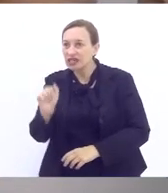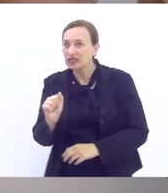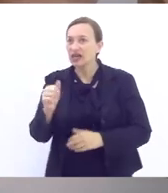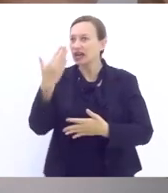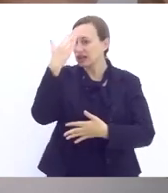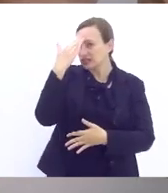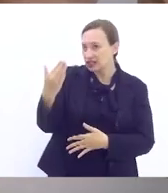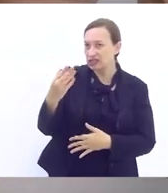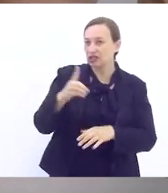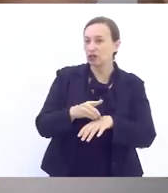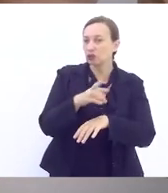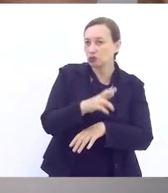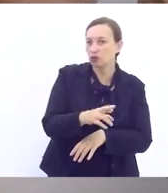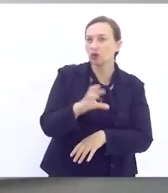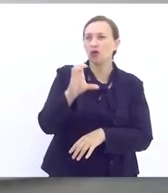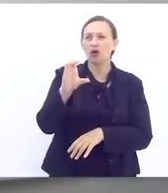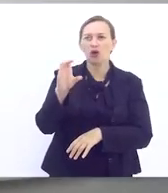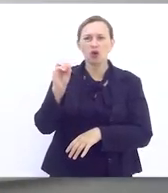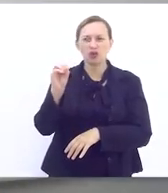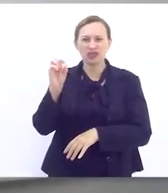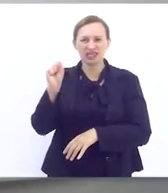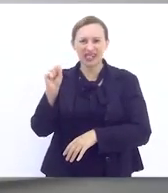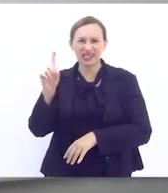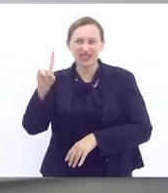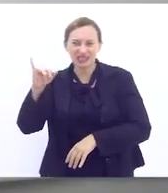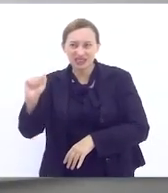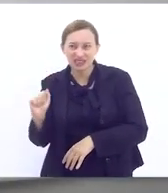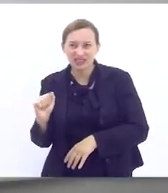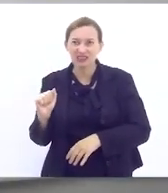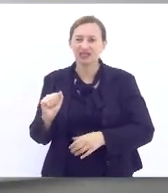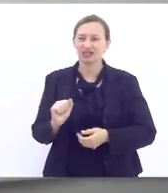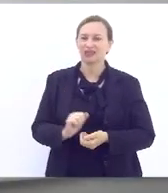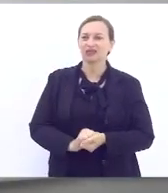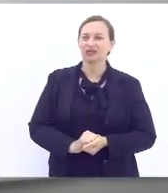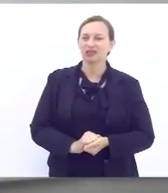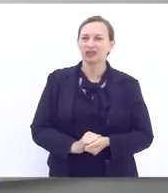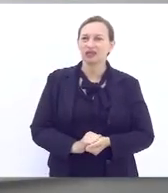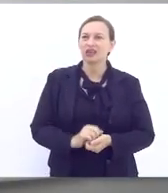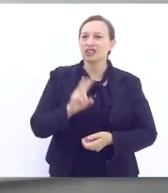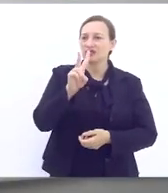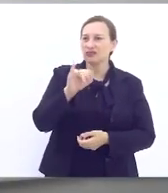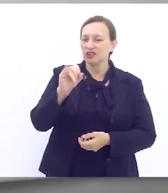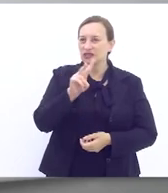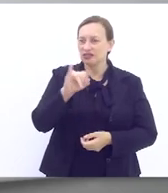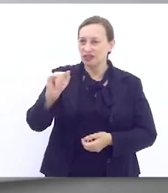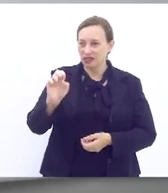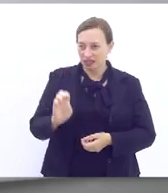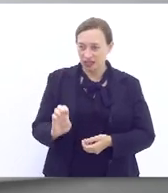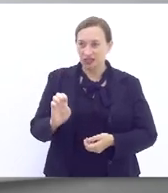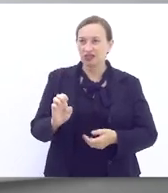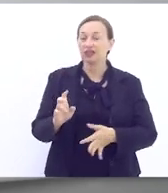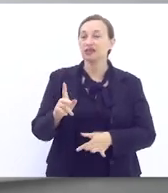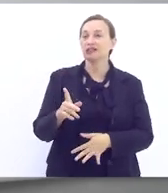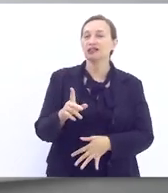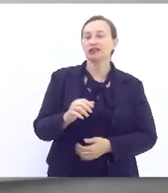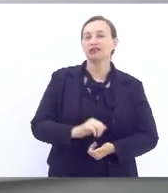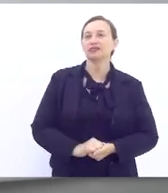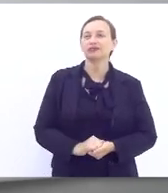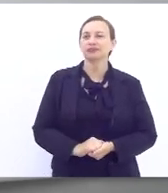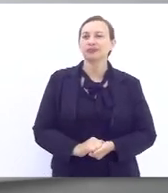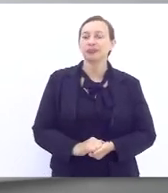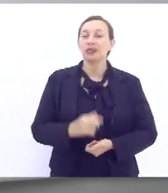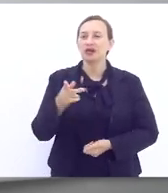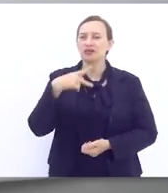então eu quero passar agora a doutora Viviane Viviane Vasques